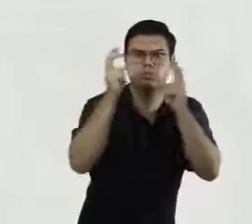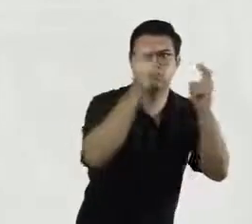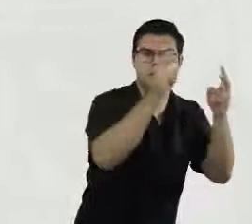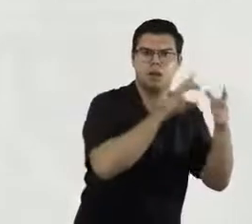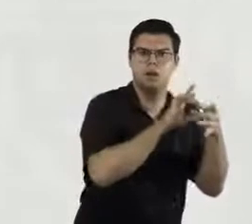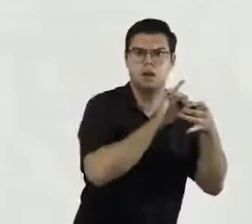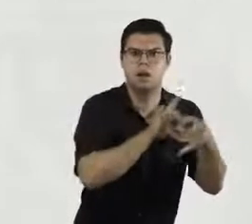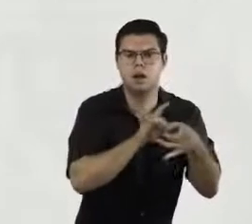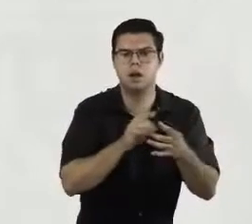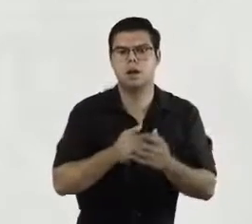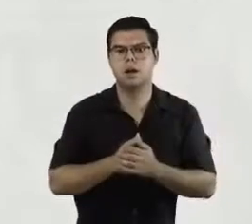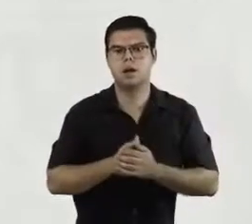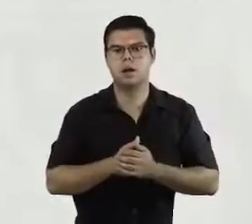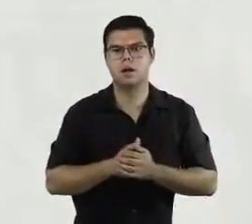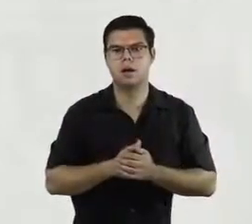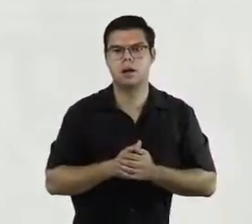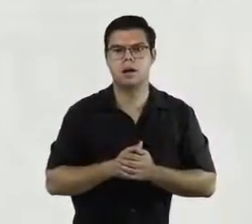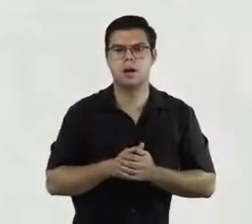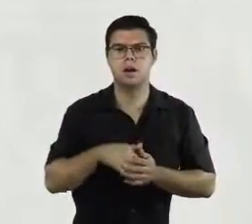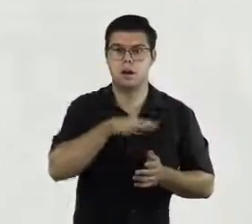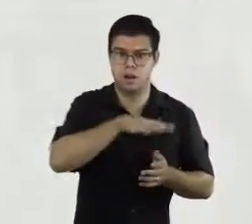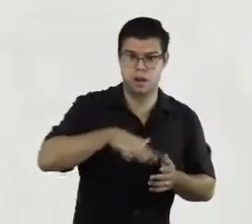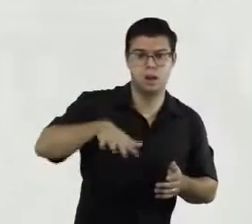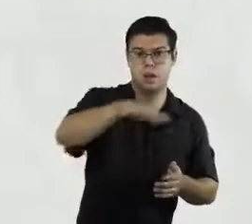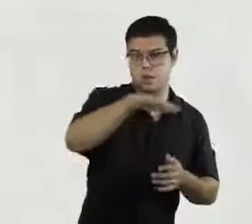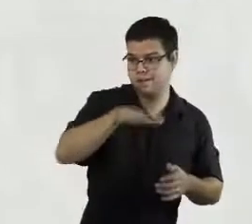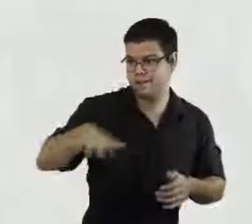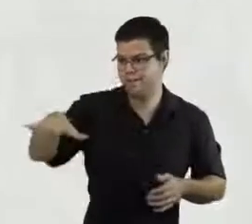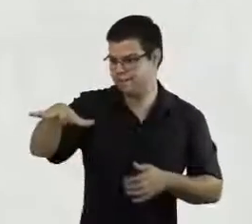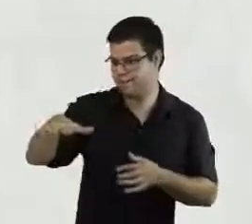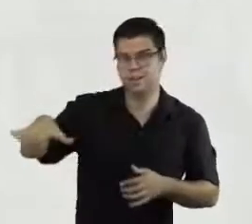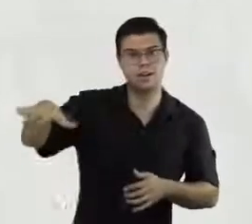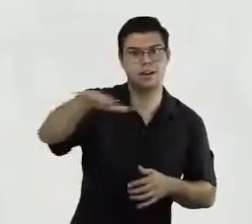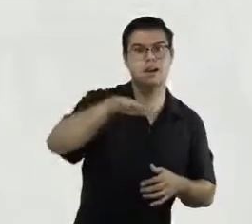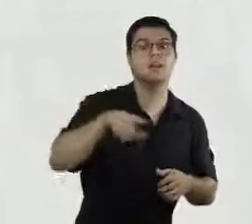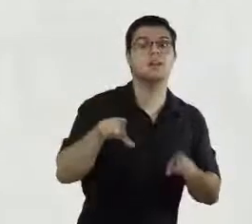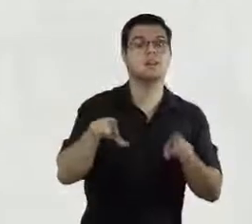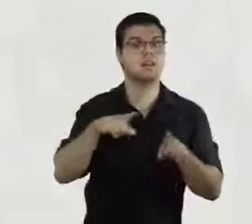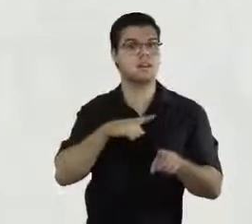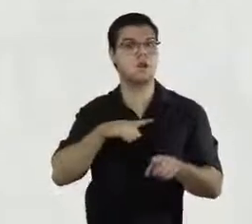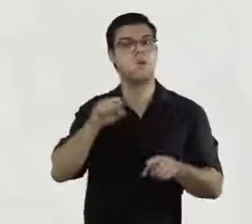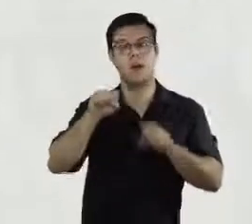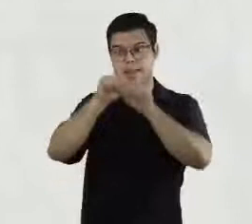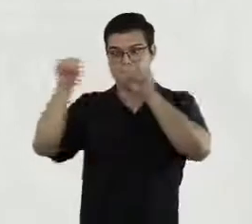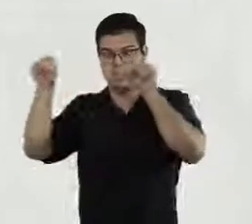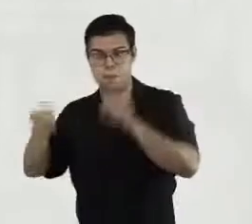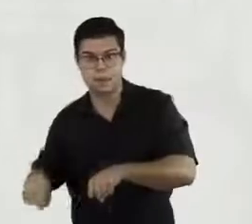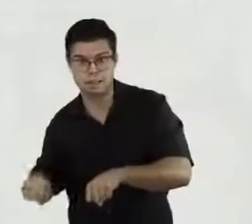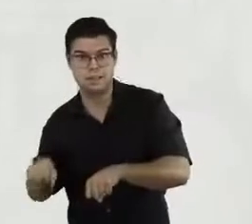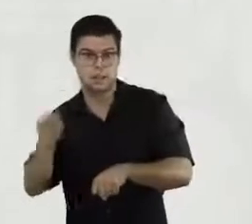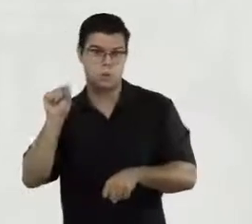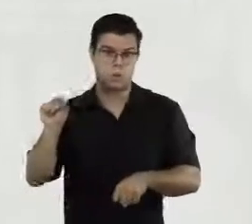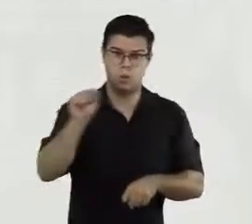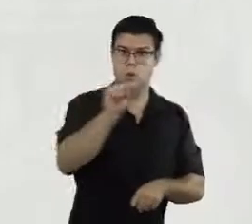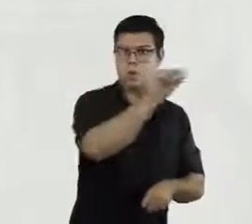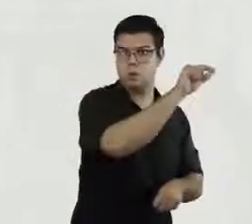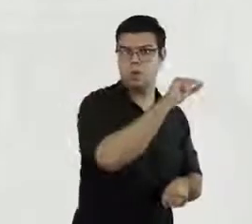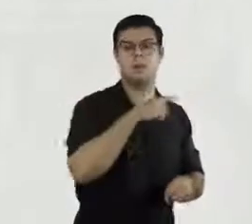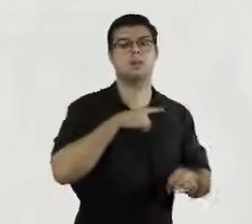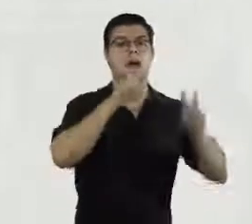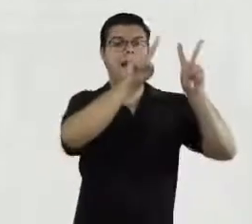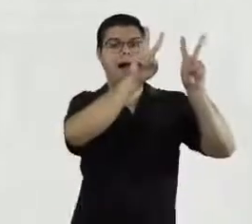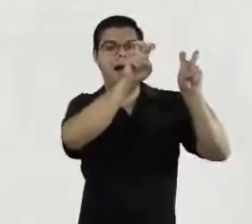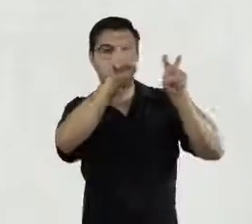arrolados numa obra, os repertórios, para a sua sistematização, isto é, a sistematização dos